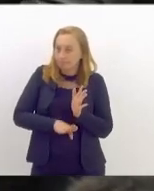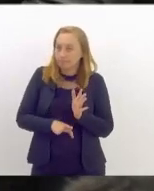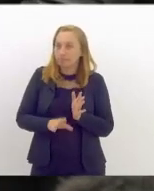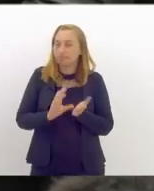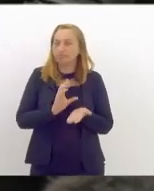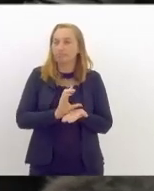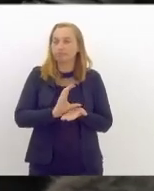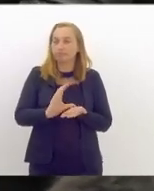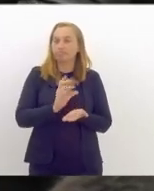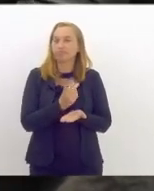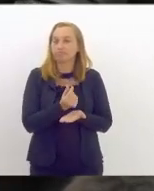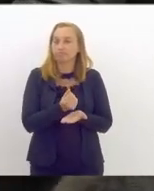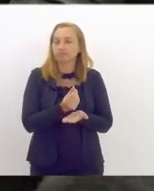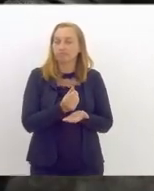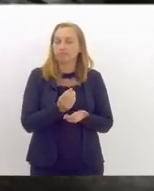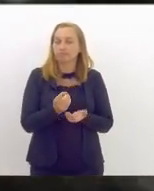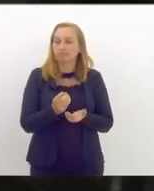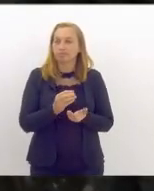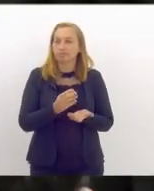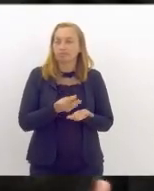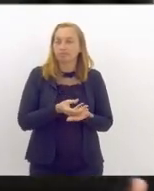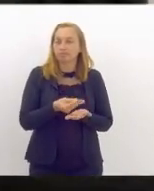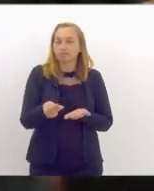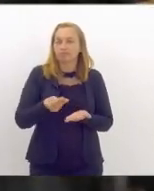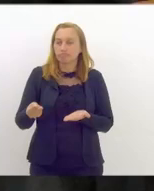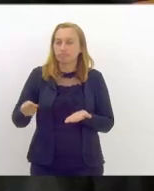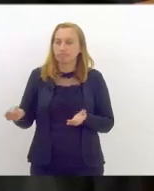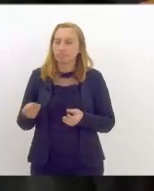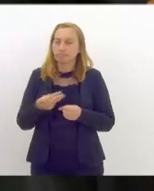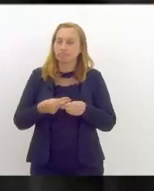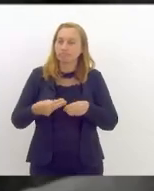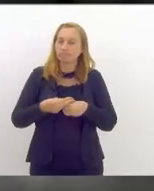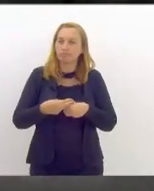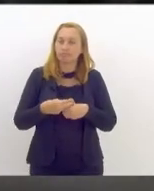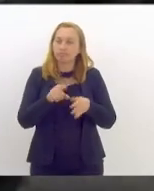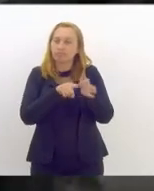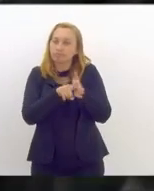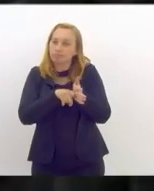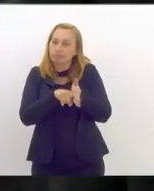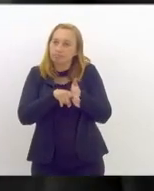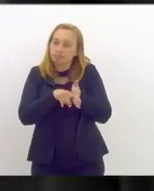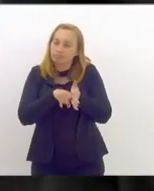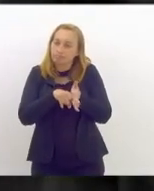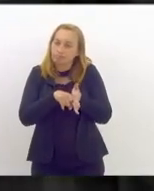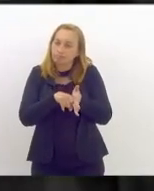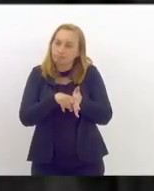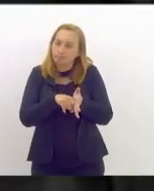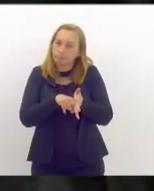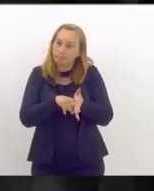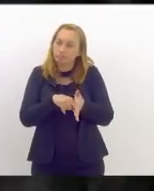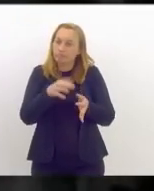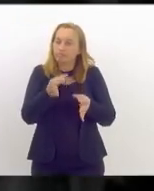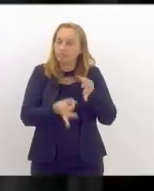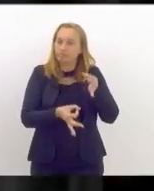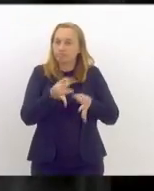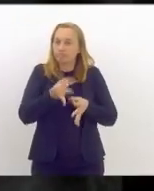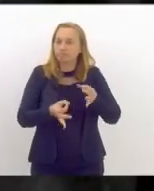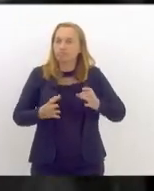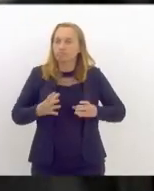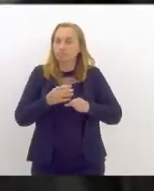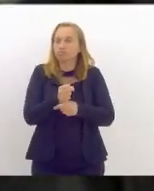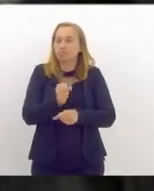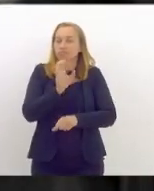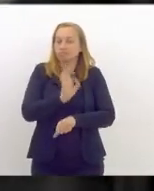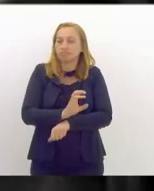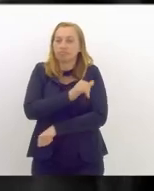dos recursos transferidos aos municípios serão fiscal pelo Tribunal de Contas